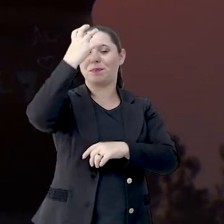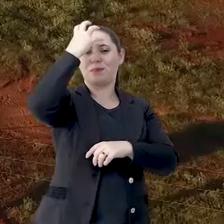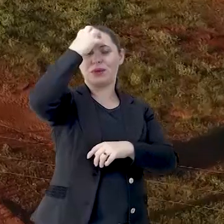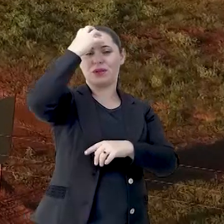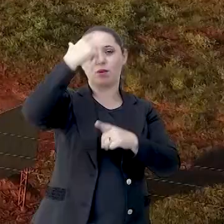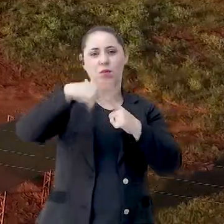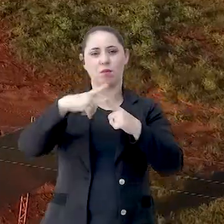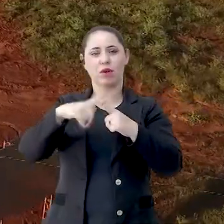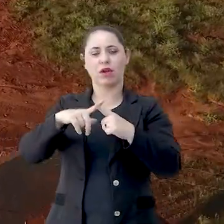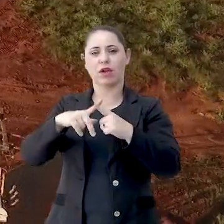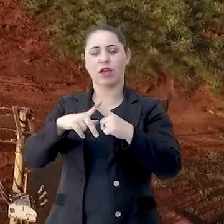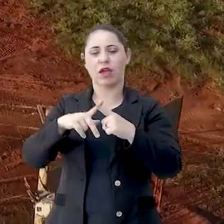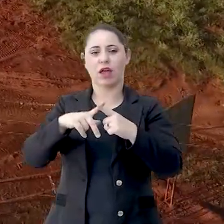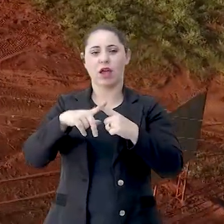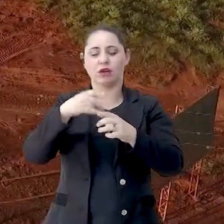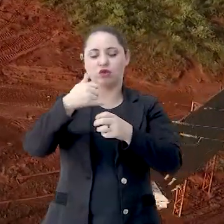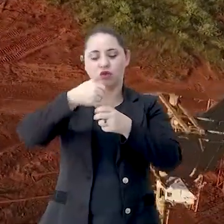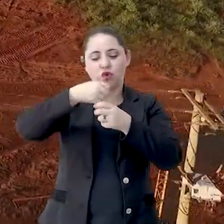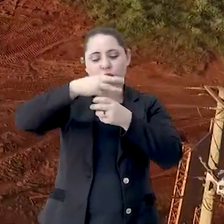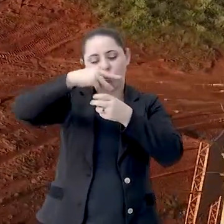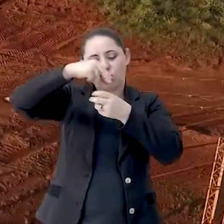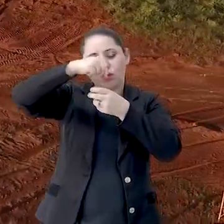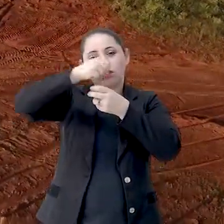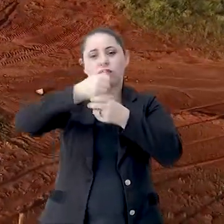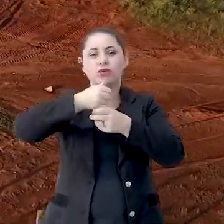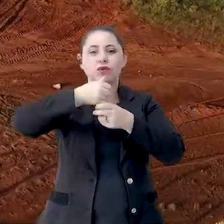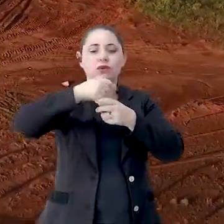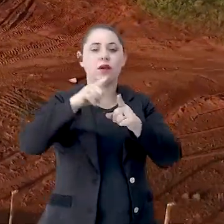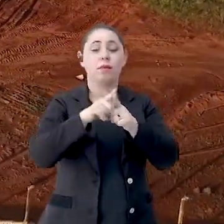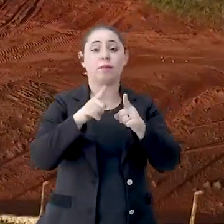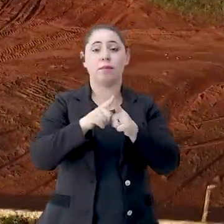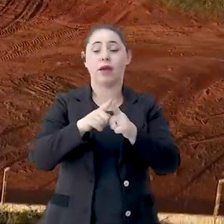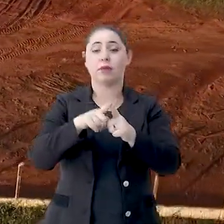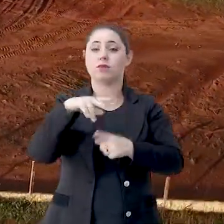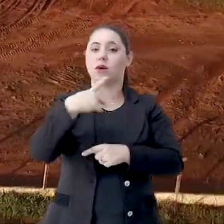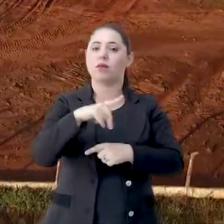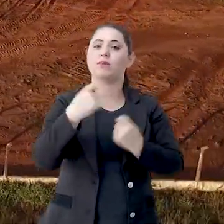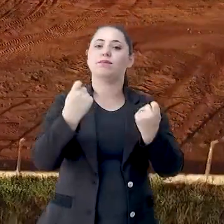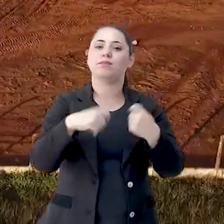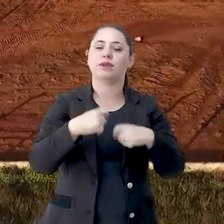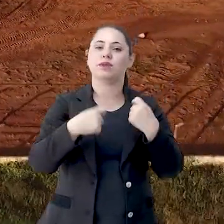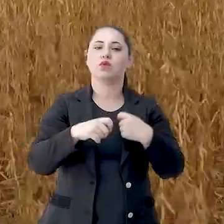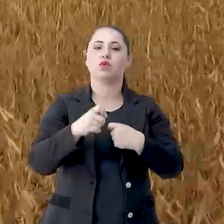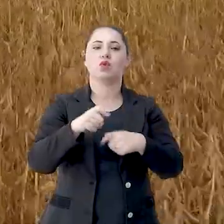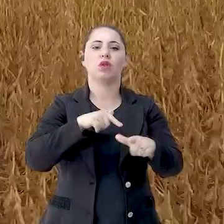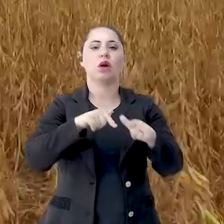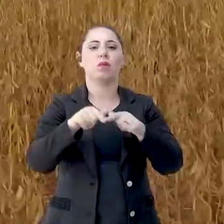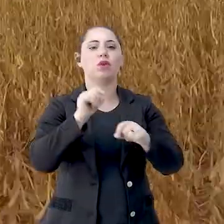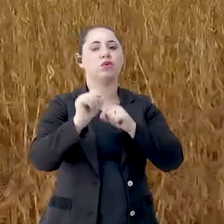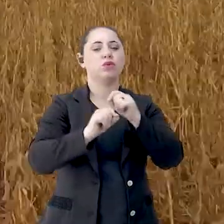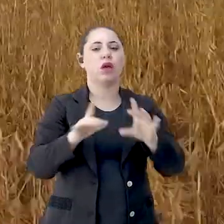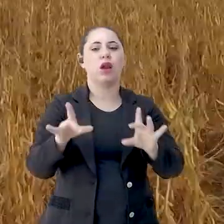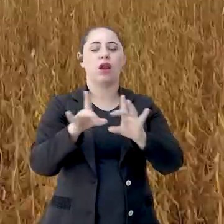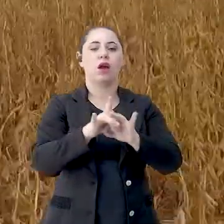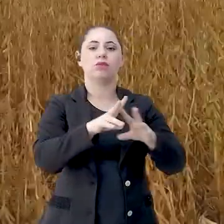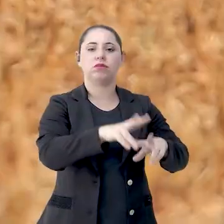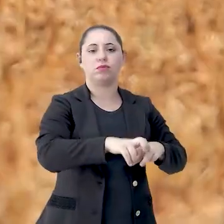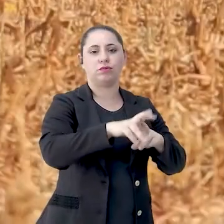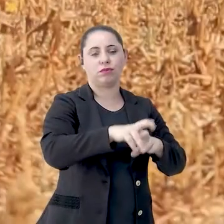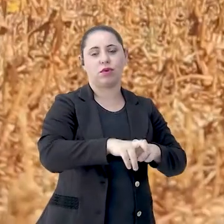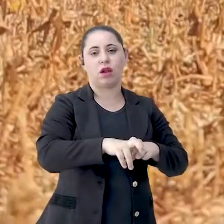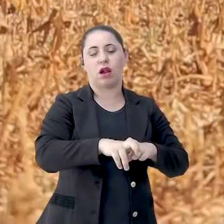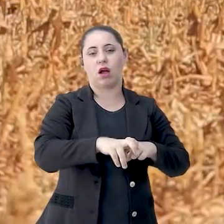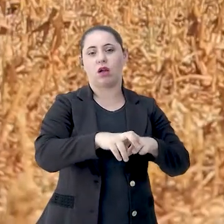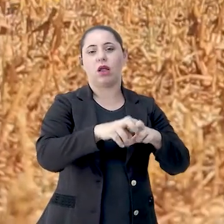mate. Ponta Porã ainda depende diretamente das atividades ligadas ao setor rural. As lavouras de soja,